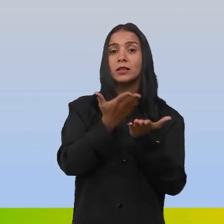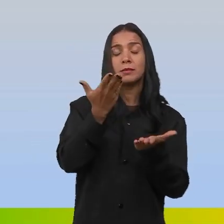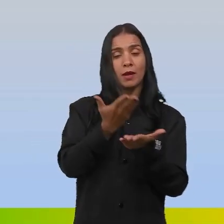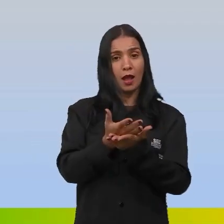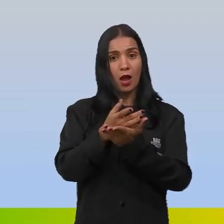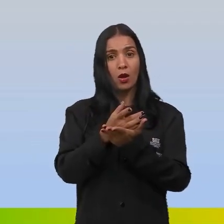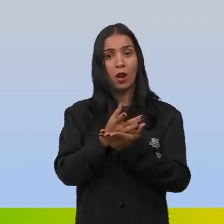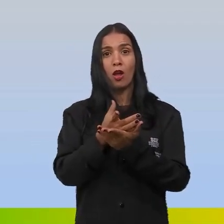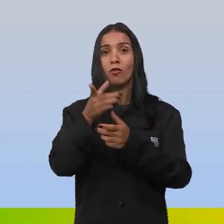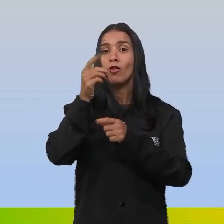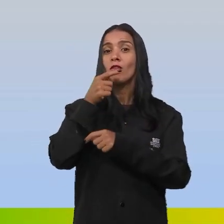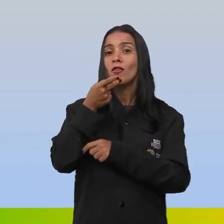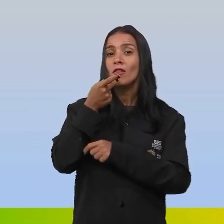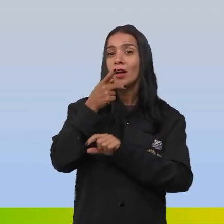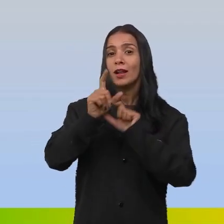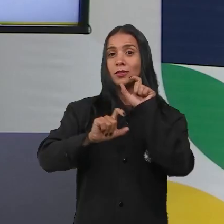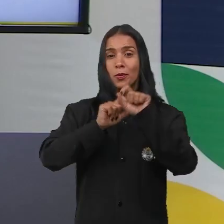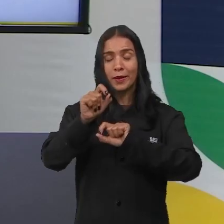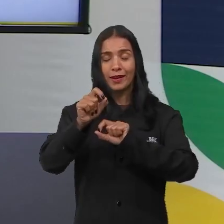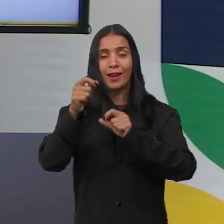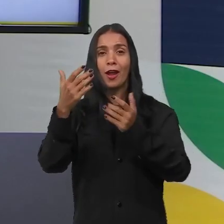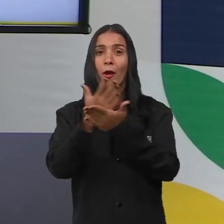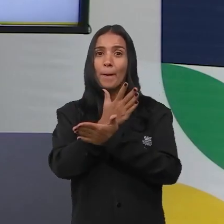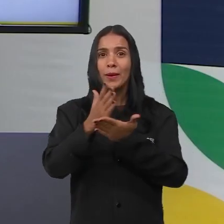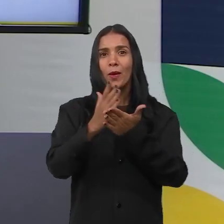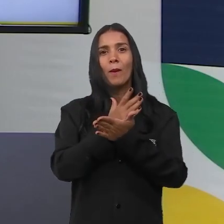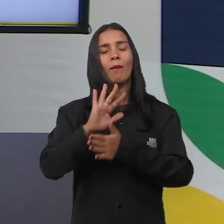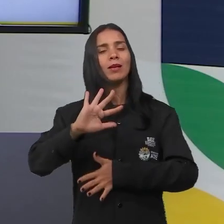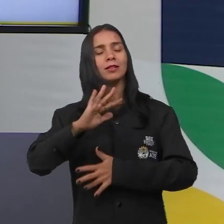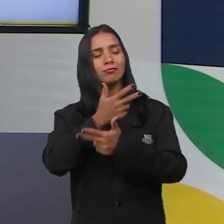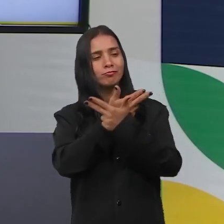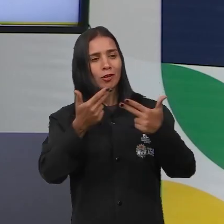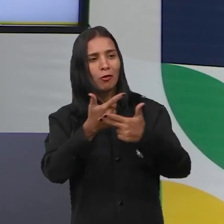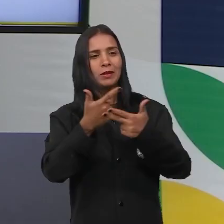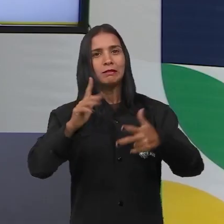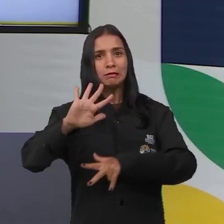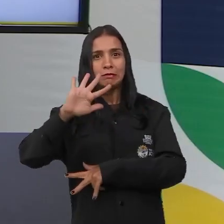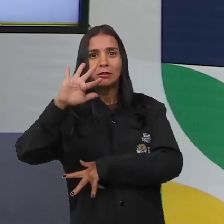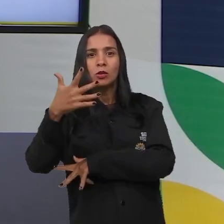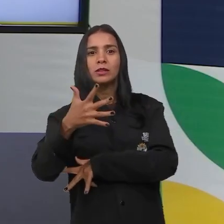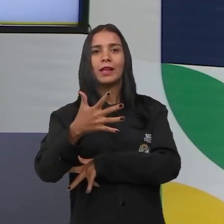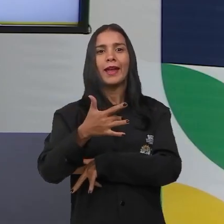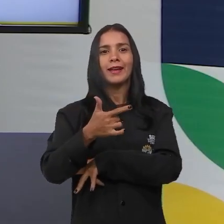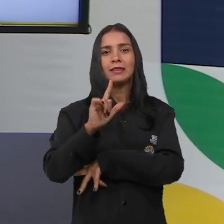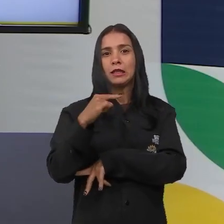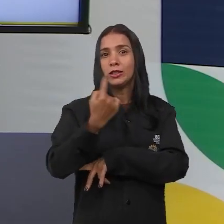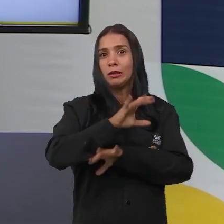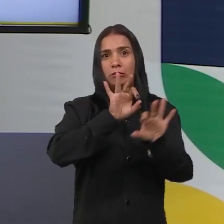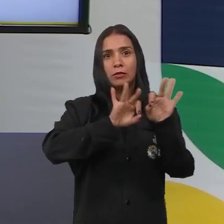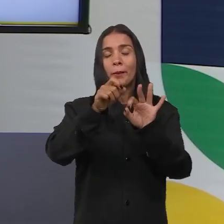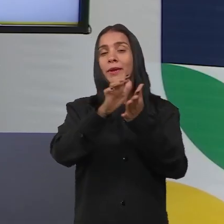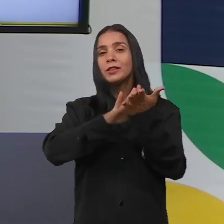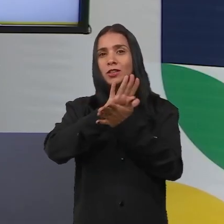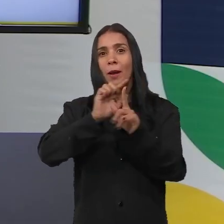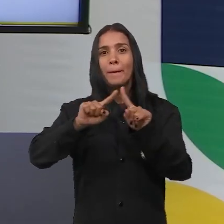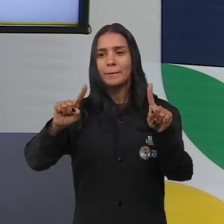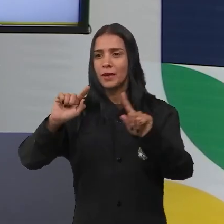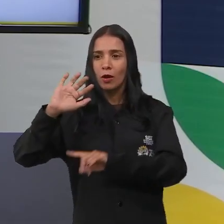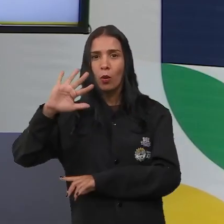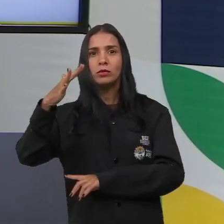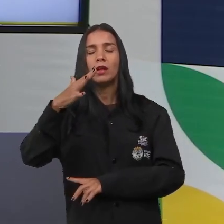sobre improviso no teatro, a gente também vai falar dessa importância do nosso